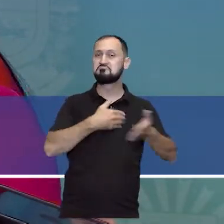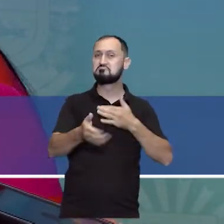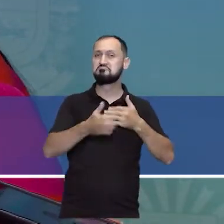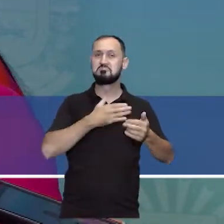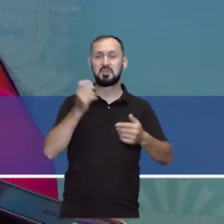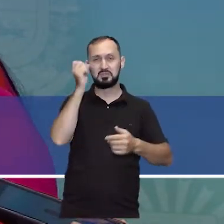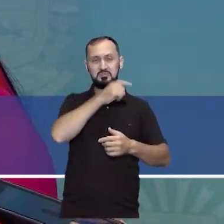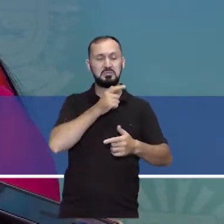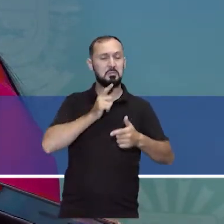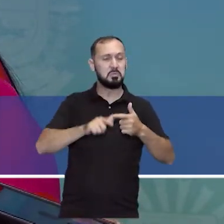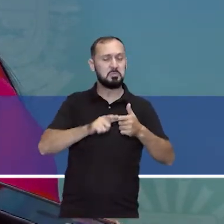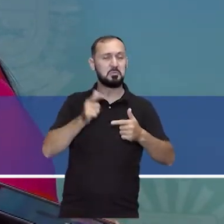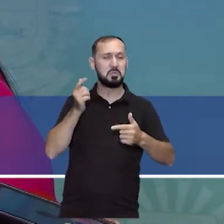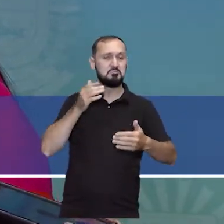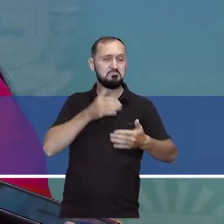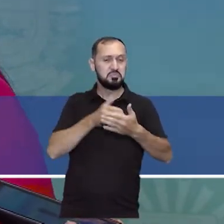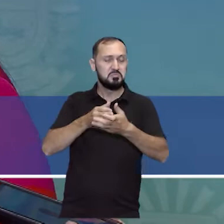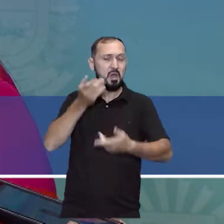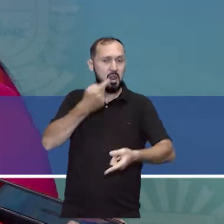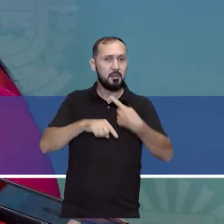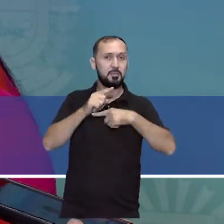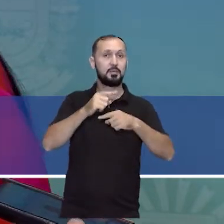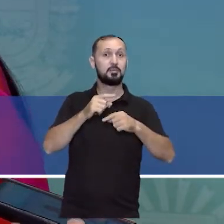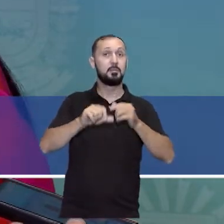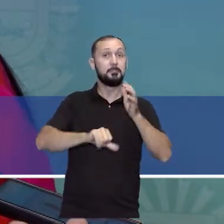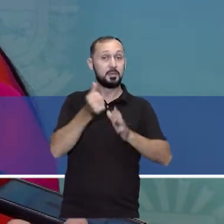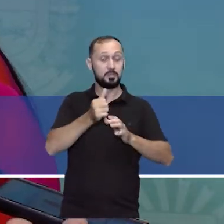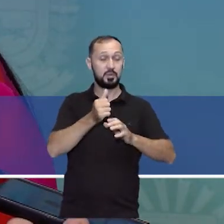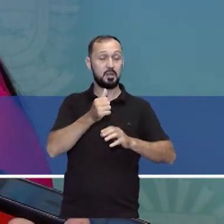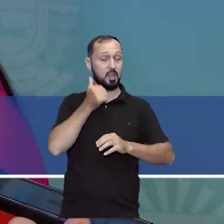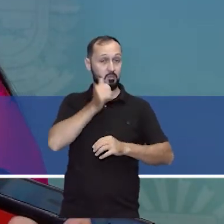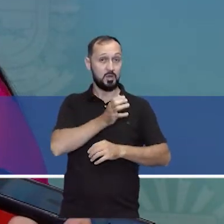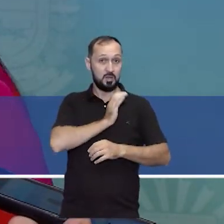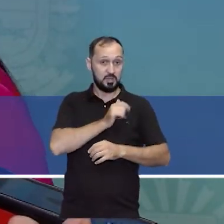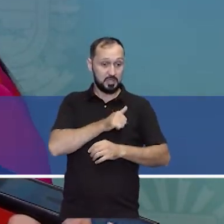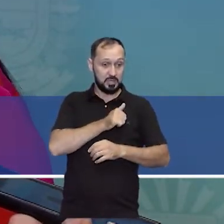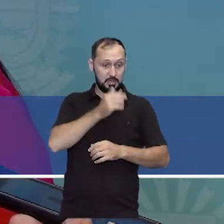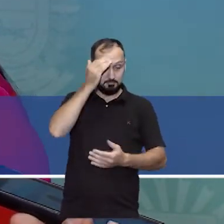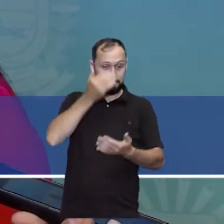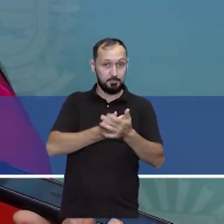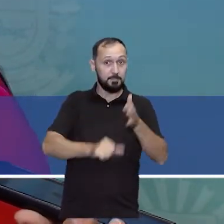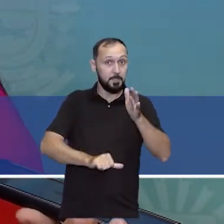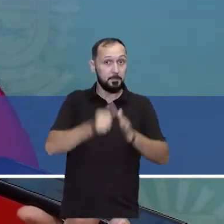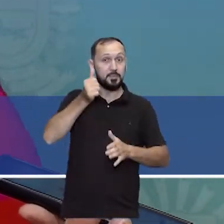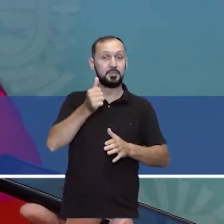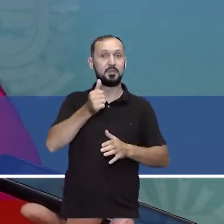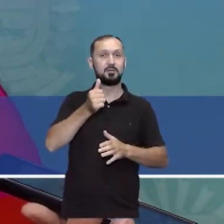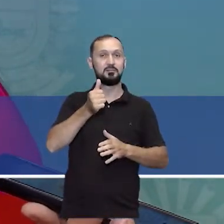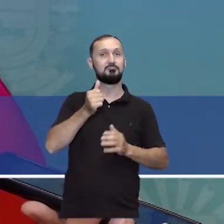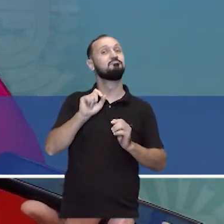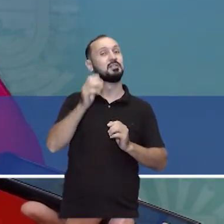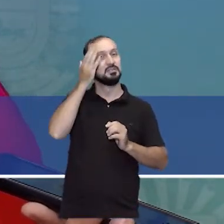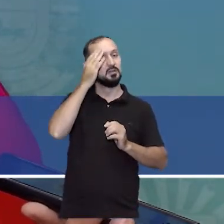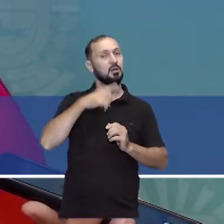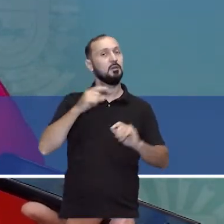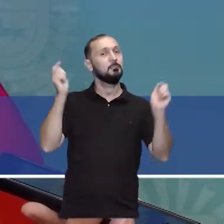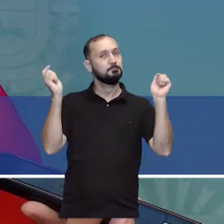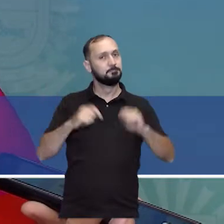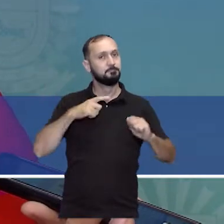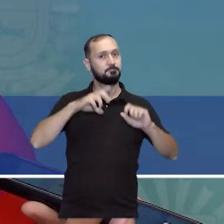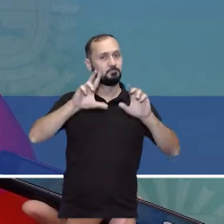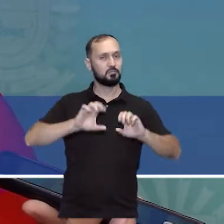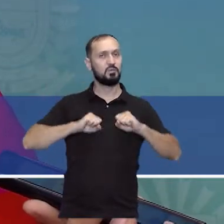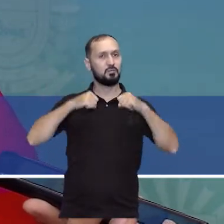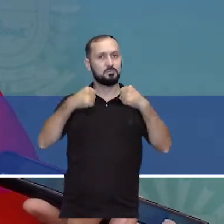preparada para qualquer desafio, né? Então, e isso tem que ser superado primeiro dentro do coração da própria mulher. A mulher precisa acreditar nela, né? E saber que ela